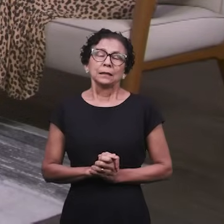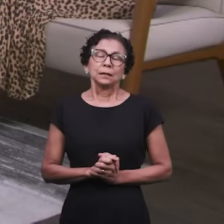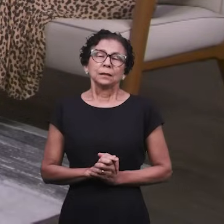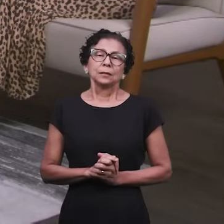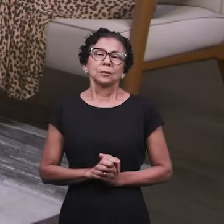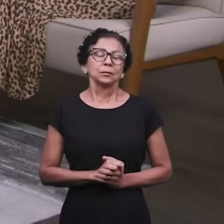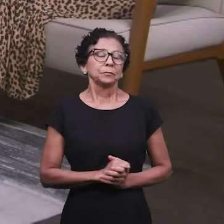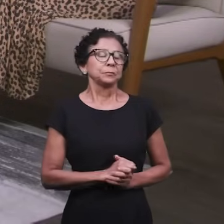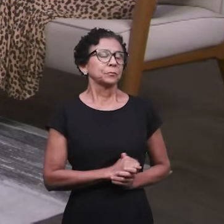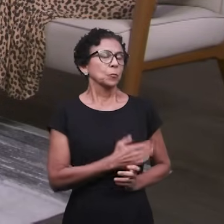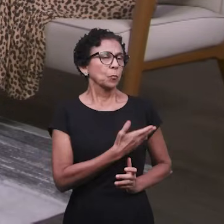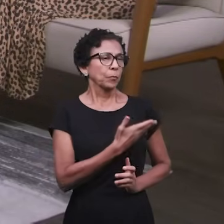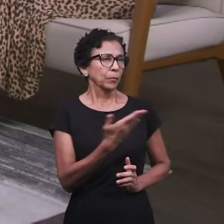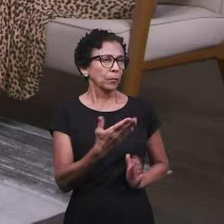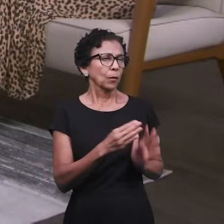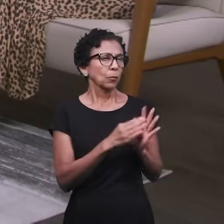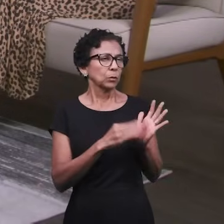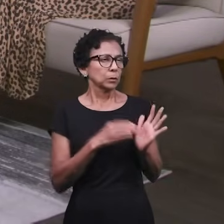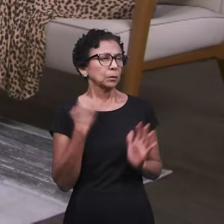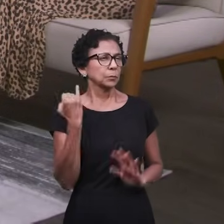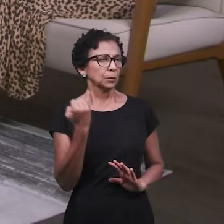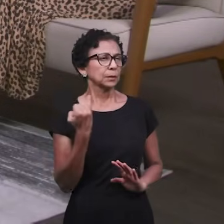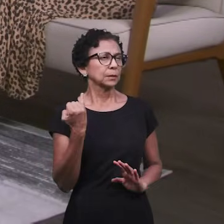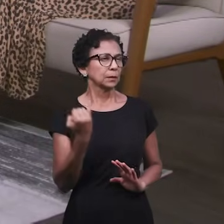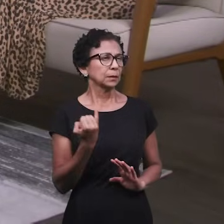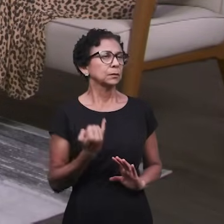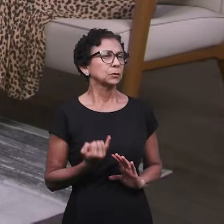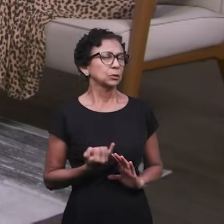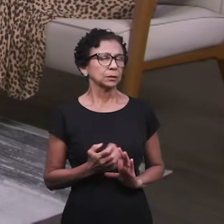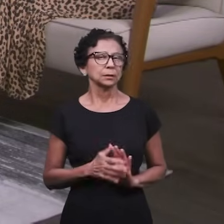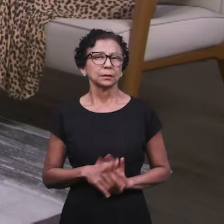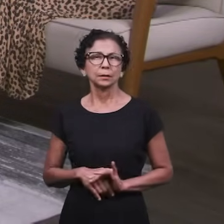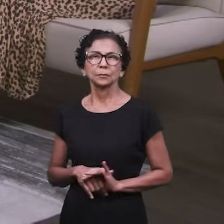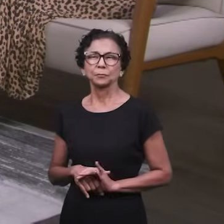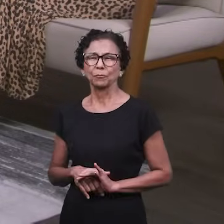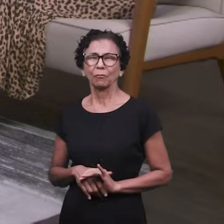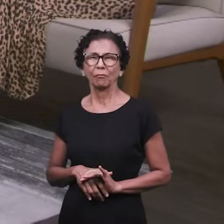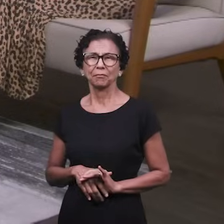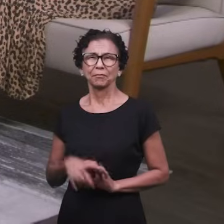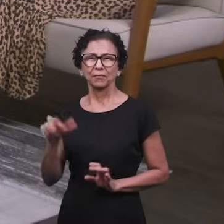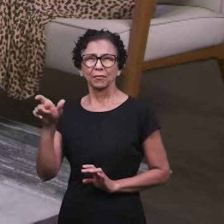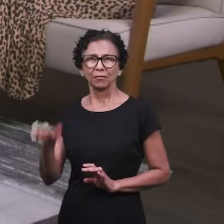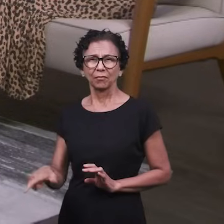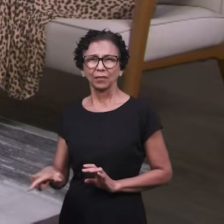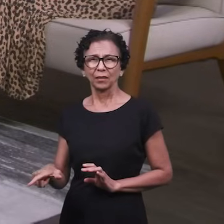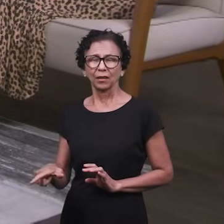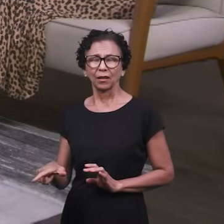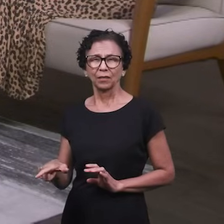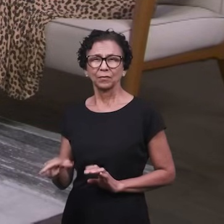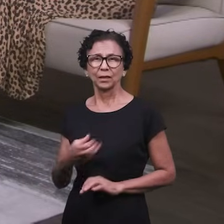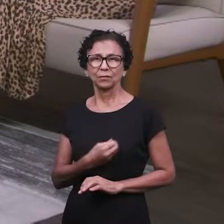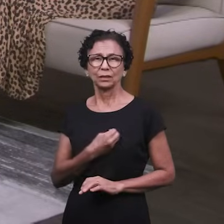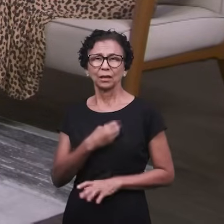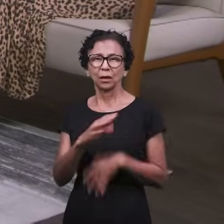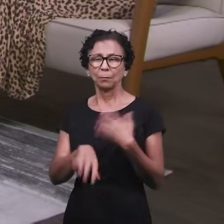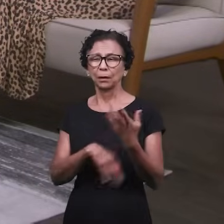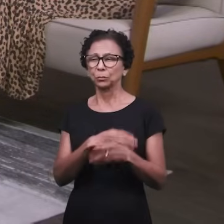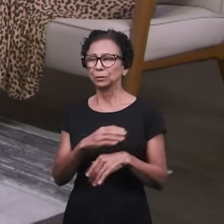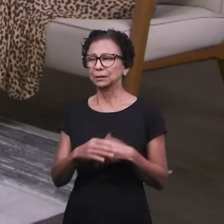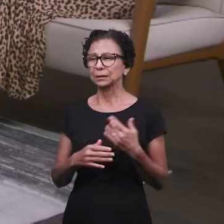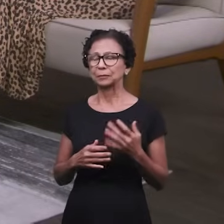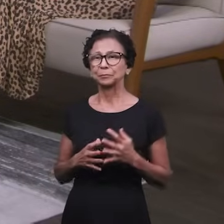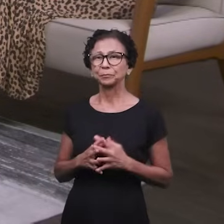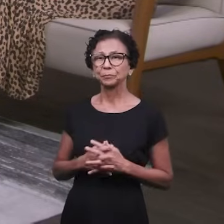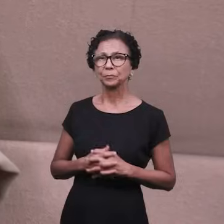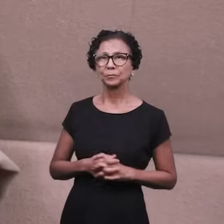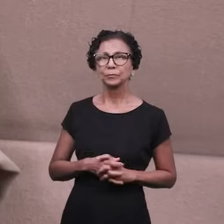sabe a dimensão da importância, né? Mas toda ali a organização da vida dela estava toda fora do lugar. E ela